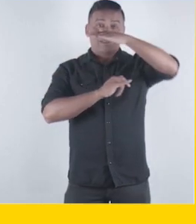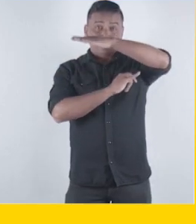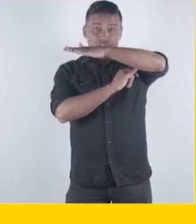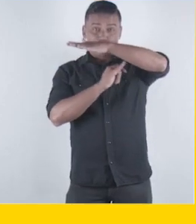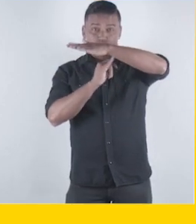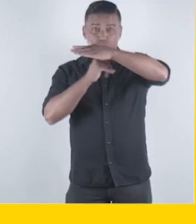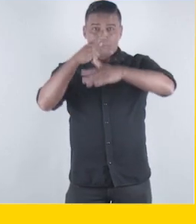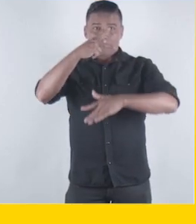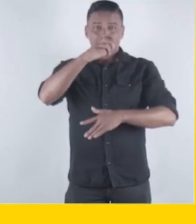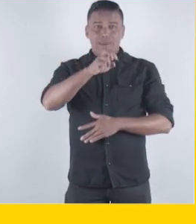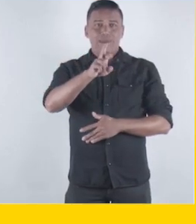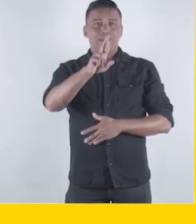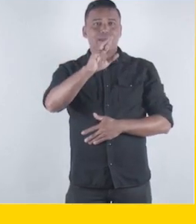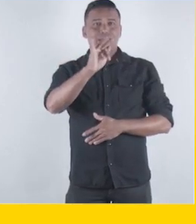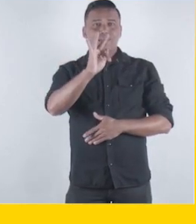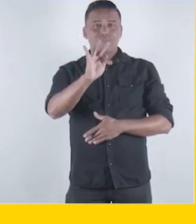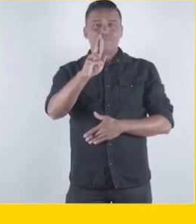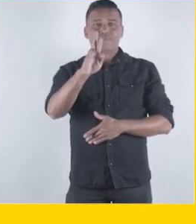Periférico.